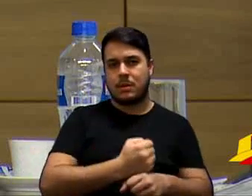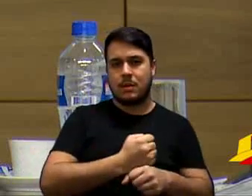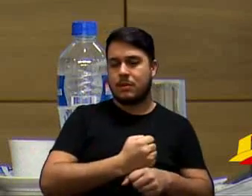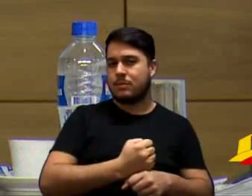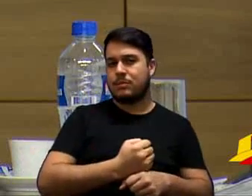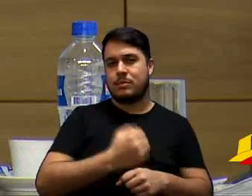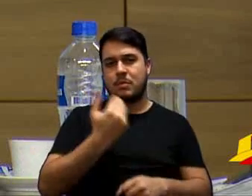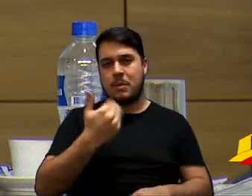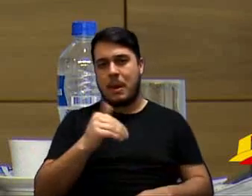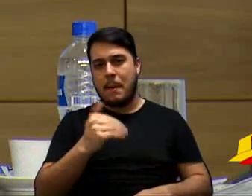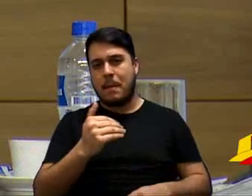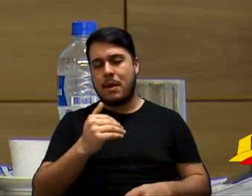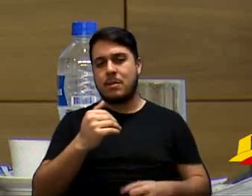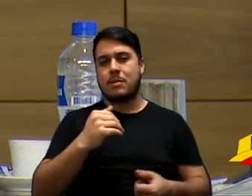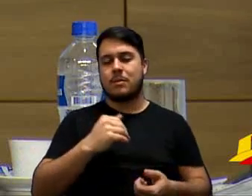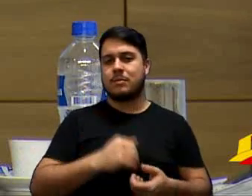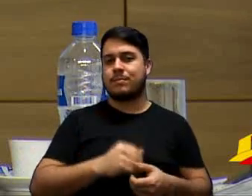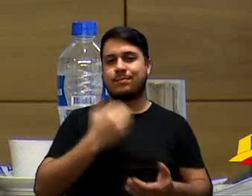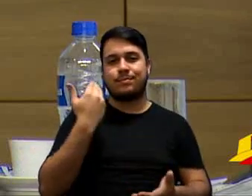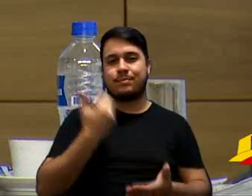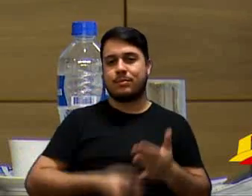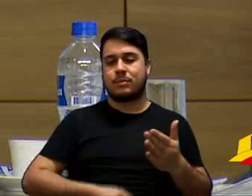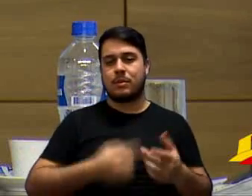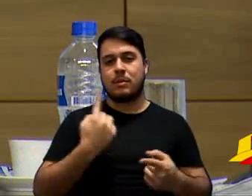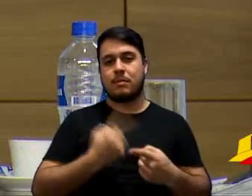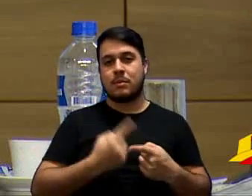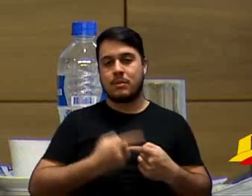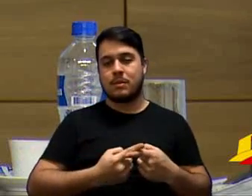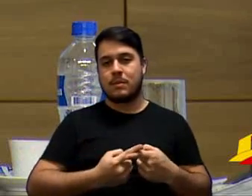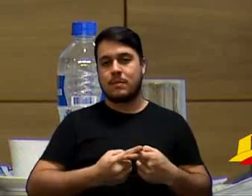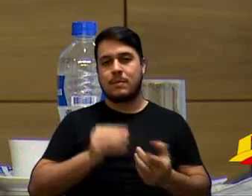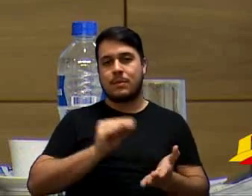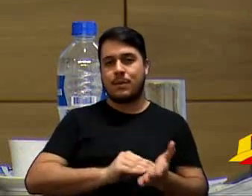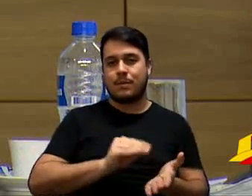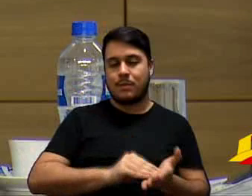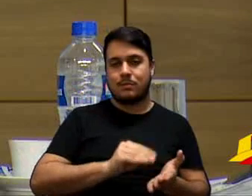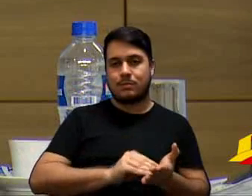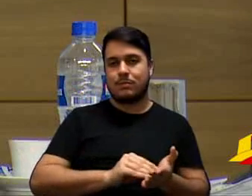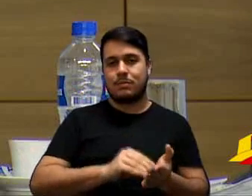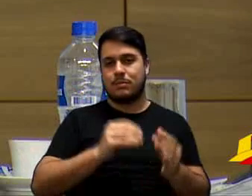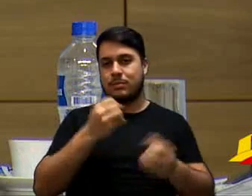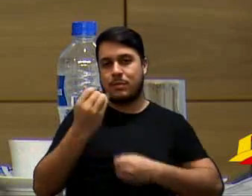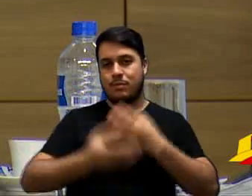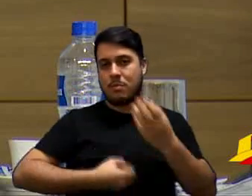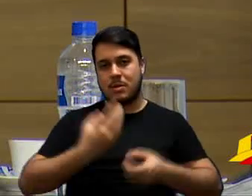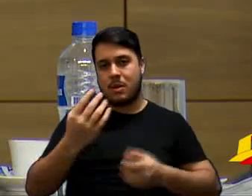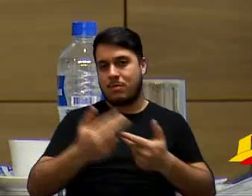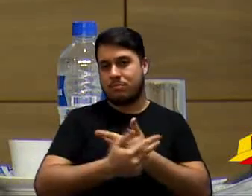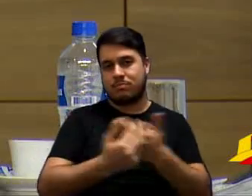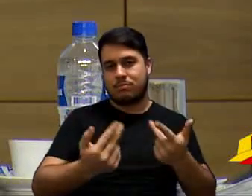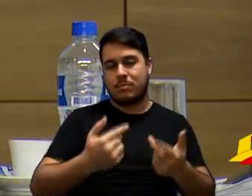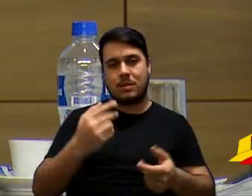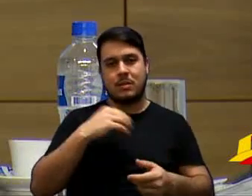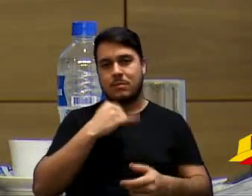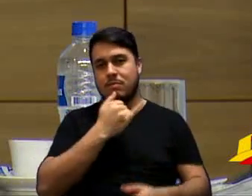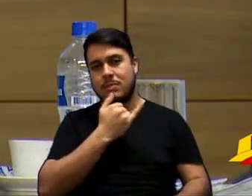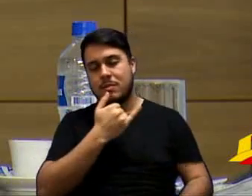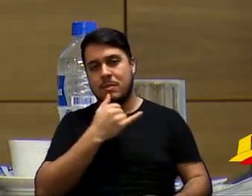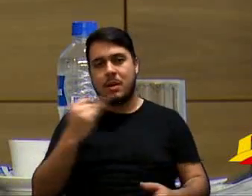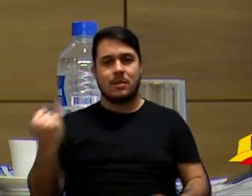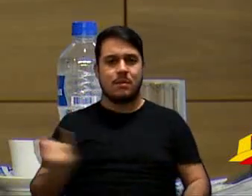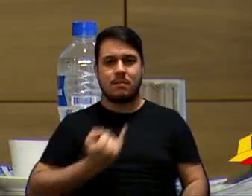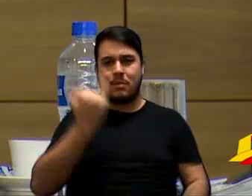que já poderia ter avançado bastante com relação ao levantamento dessas nascentes ficou engavetado infelizmente uma coisa